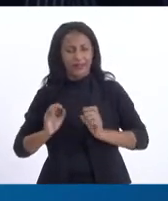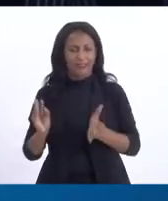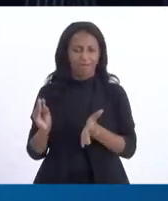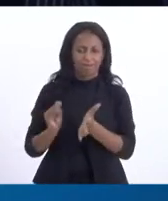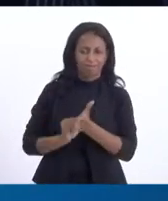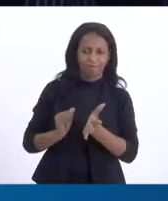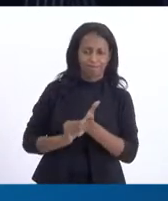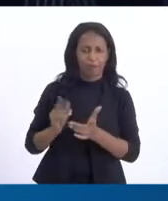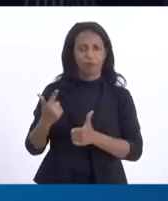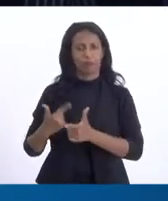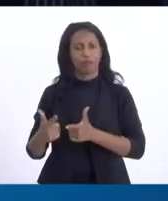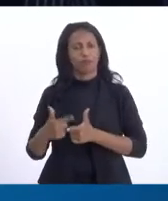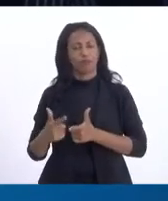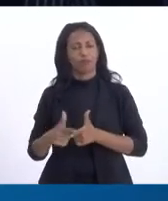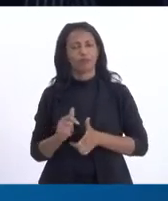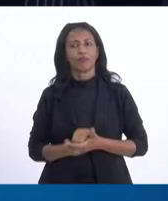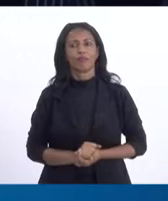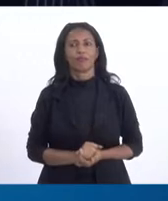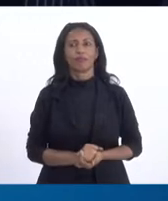deficiências, os nossos problemas.